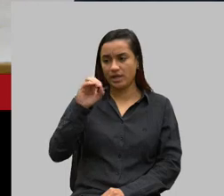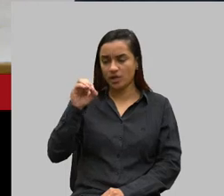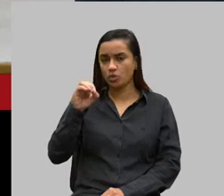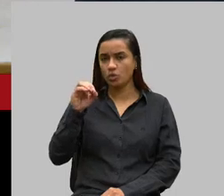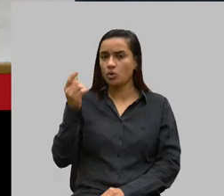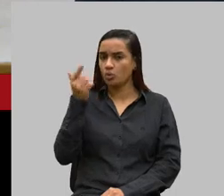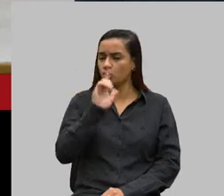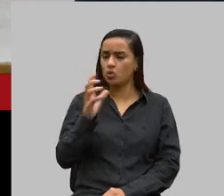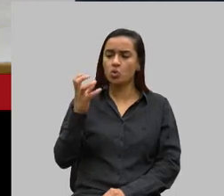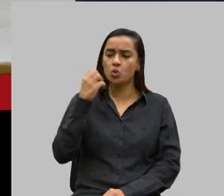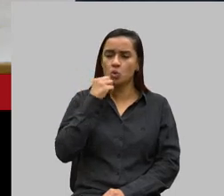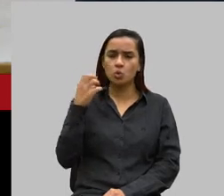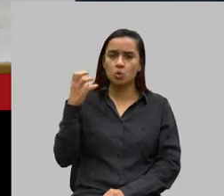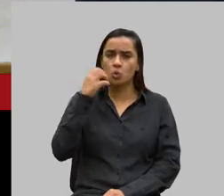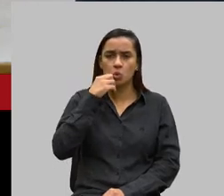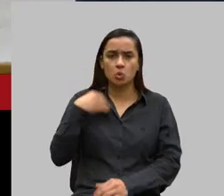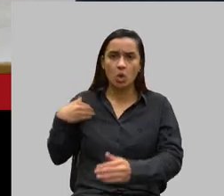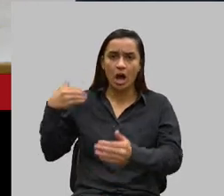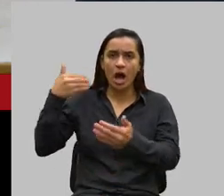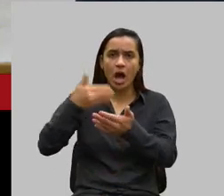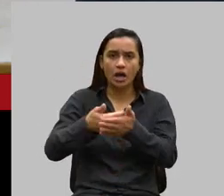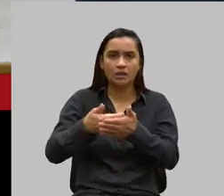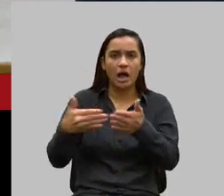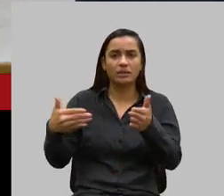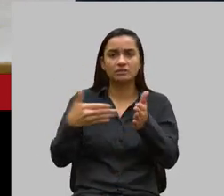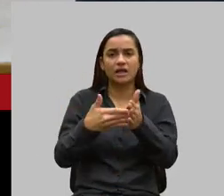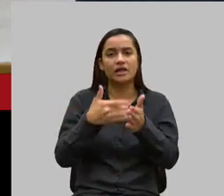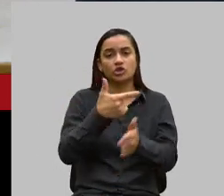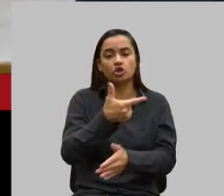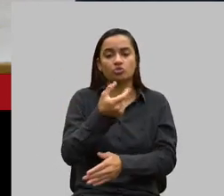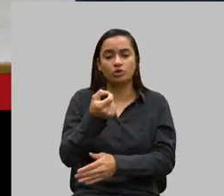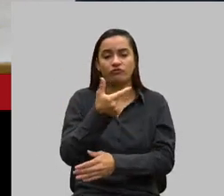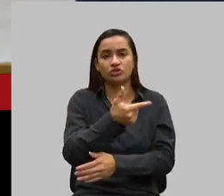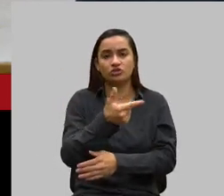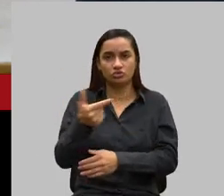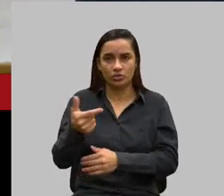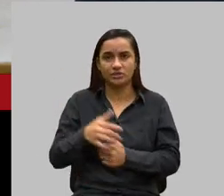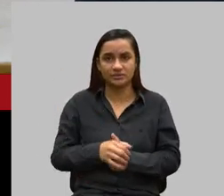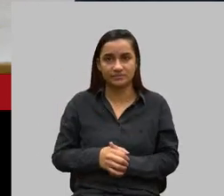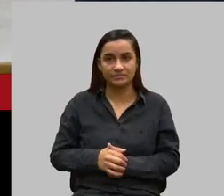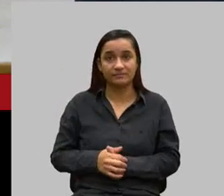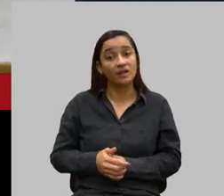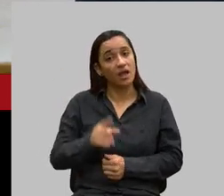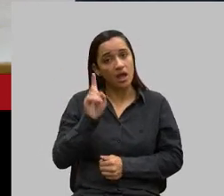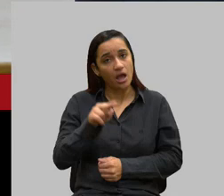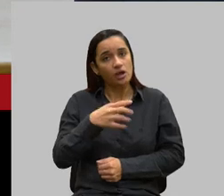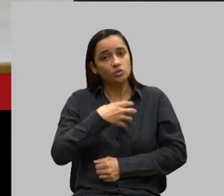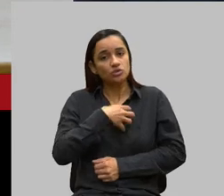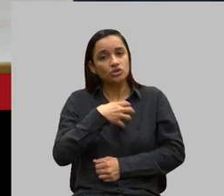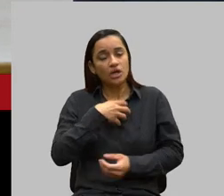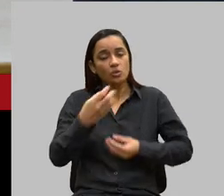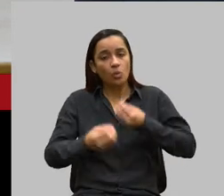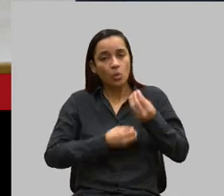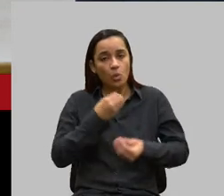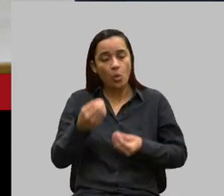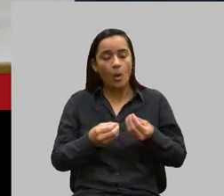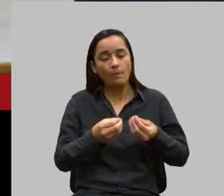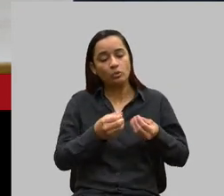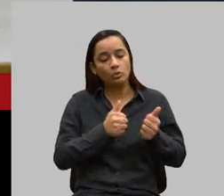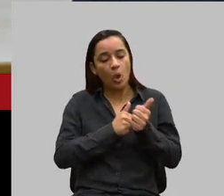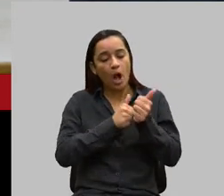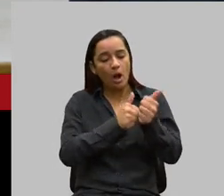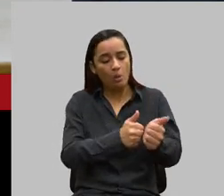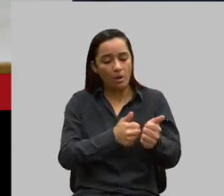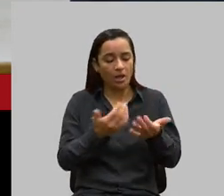até 2022 né é a maneira é a maneira que é conduzida né e a